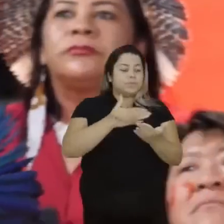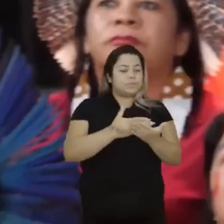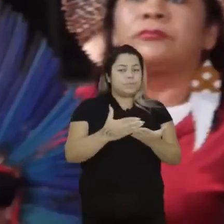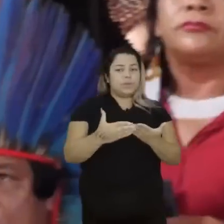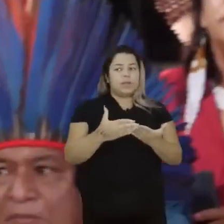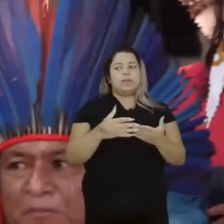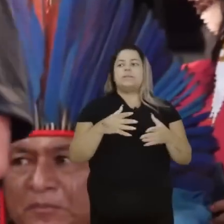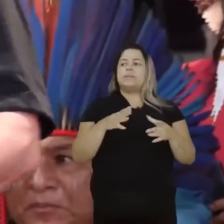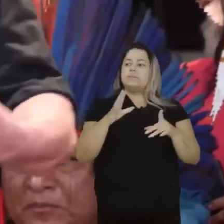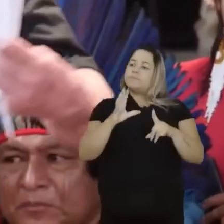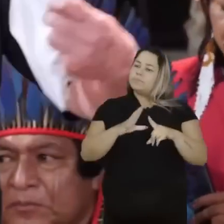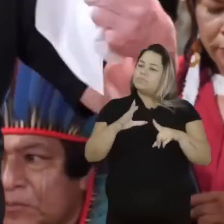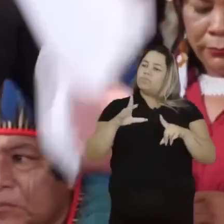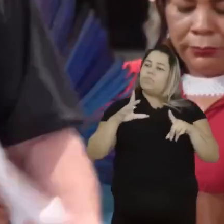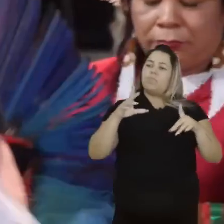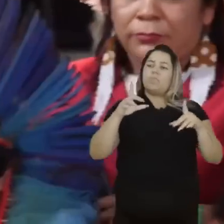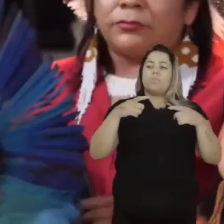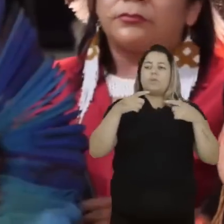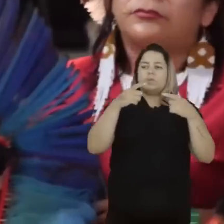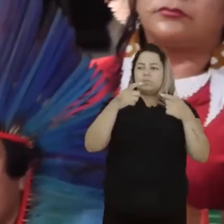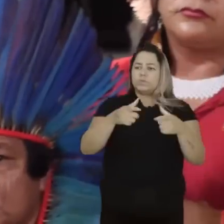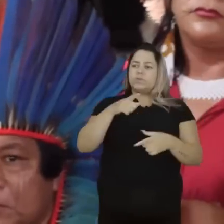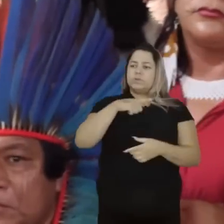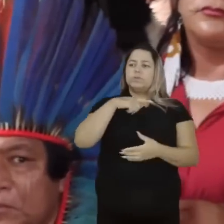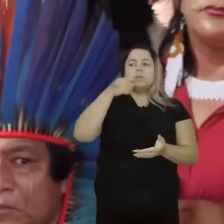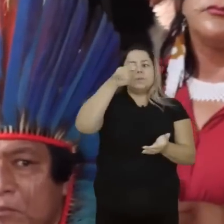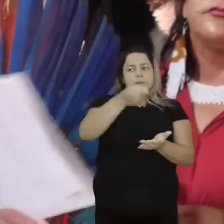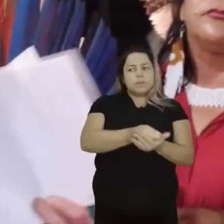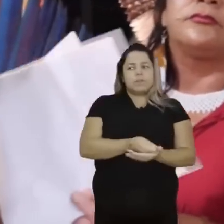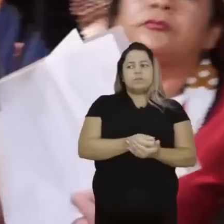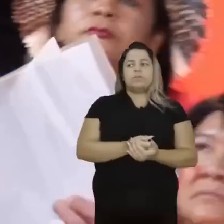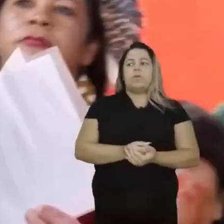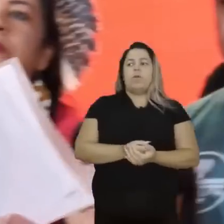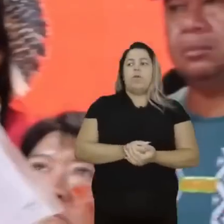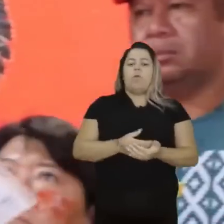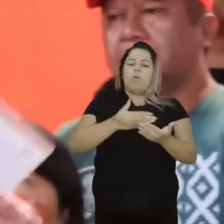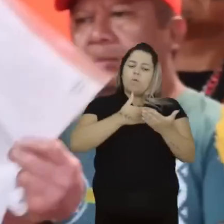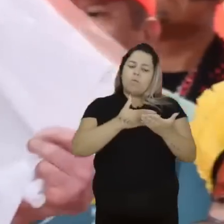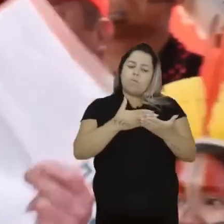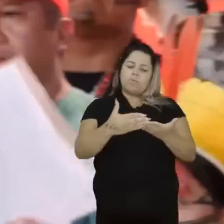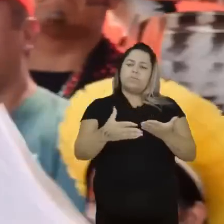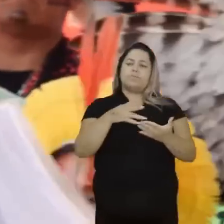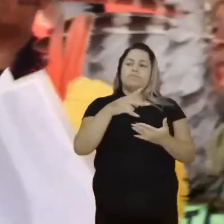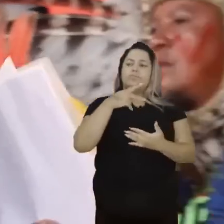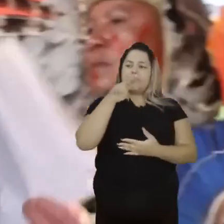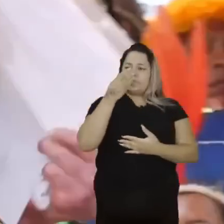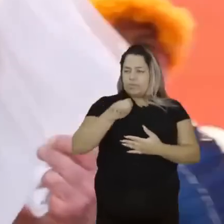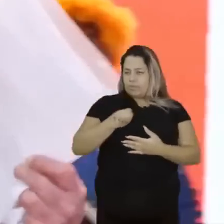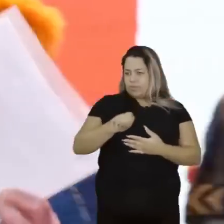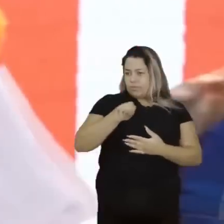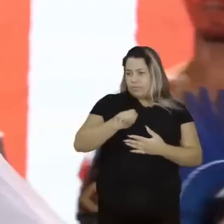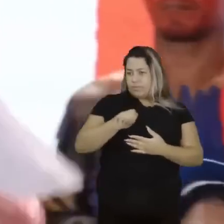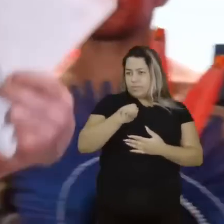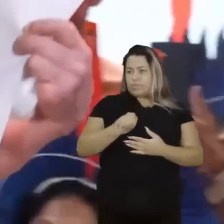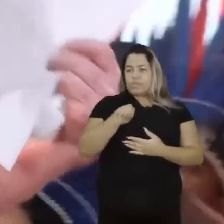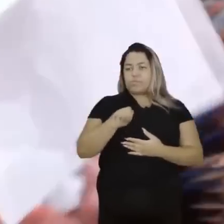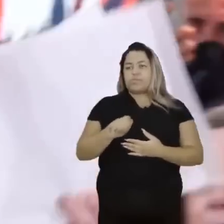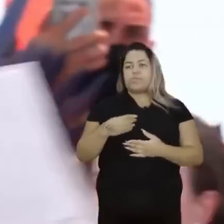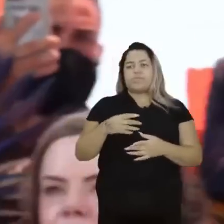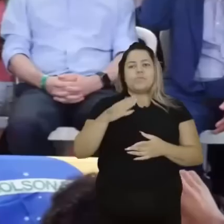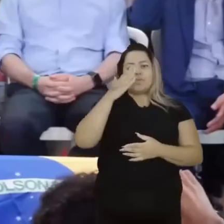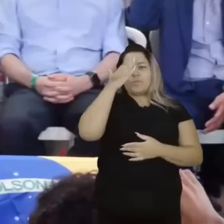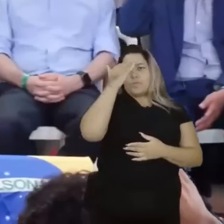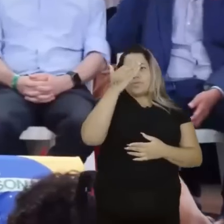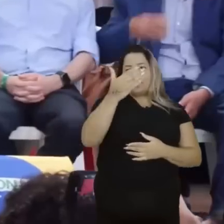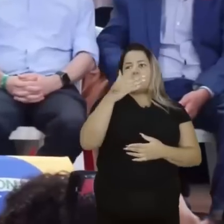um espaço que vocês têm direito. Começam a reivindicar por viverem subordinado à cultura